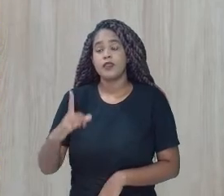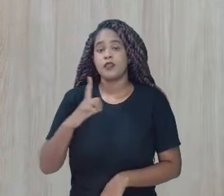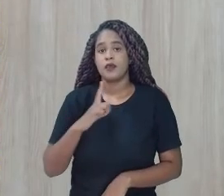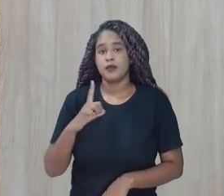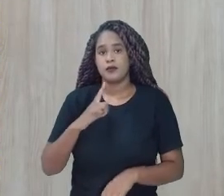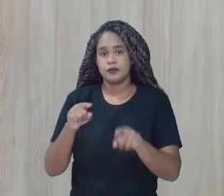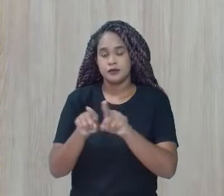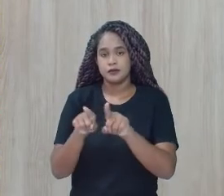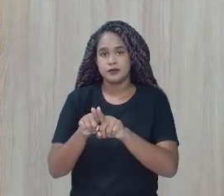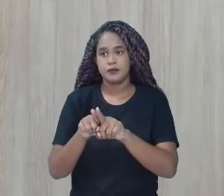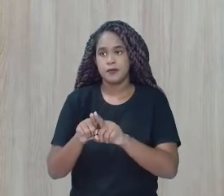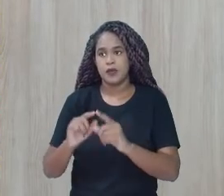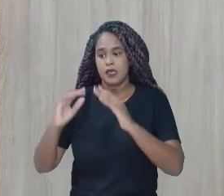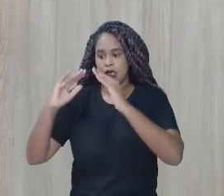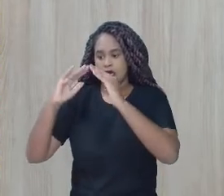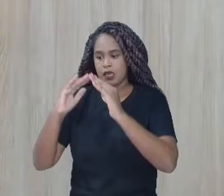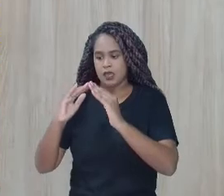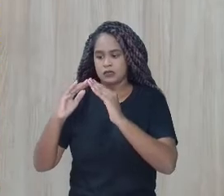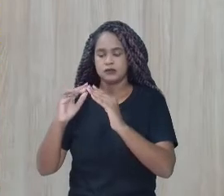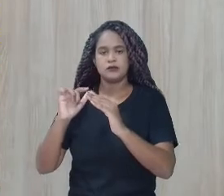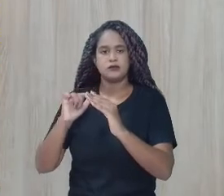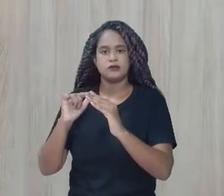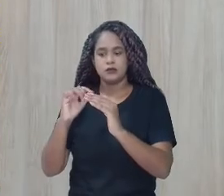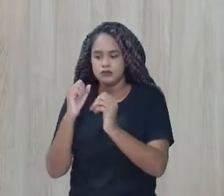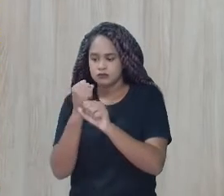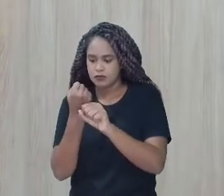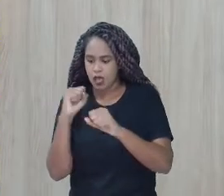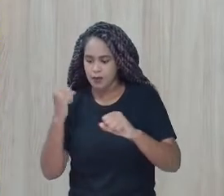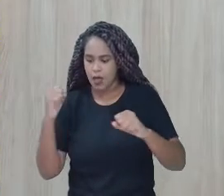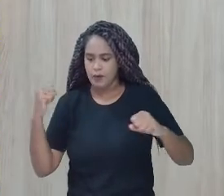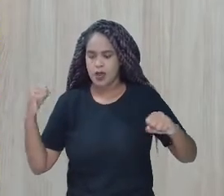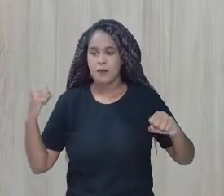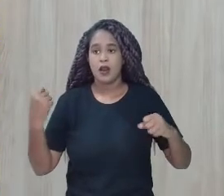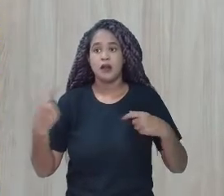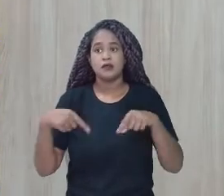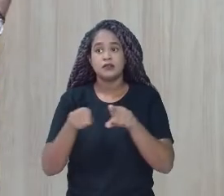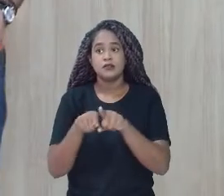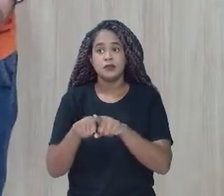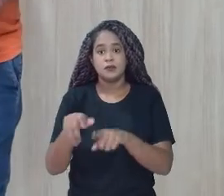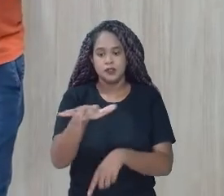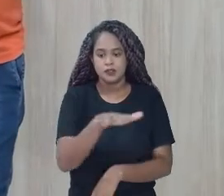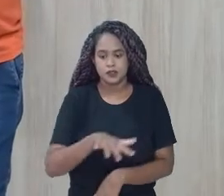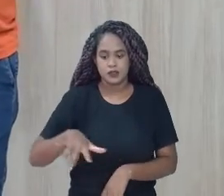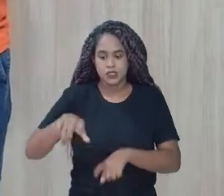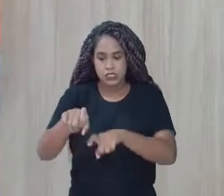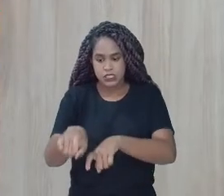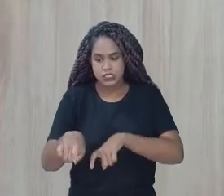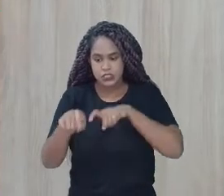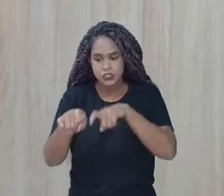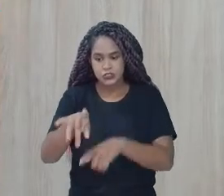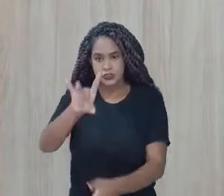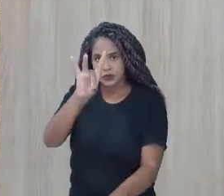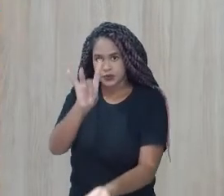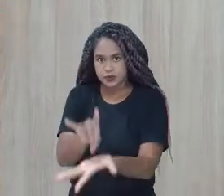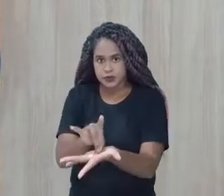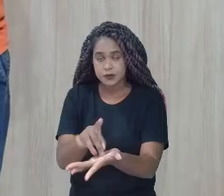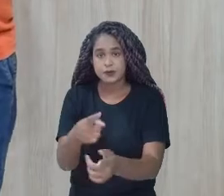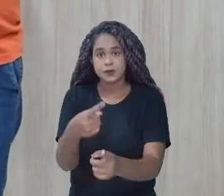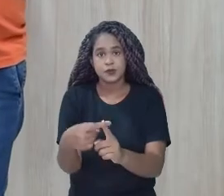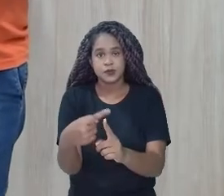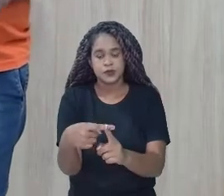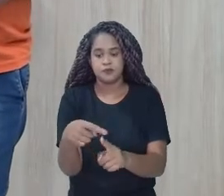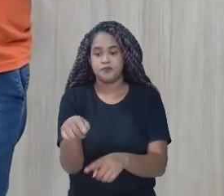é conhecido como Casa Grande e o engenho propriamente dito, porque quando a gente fala